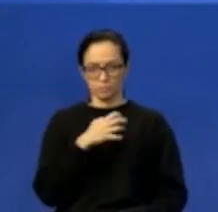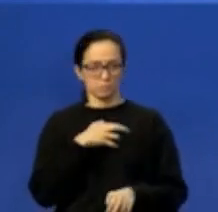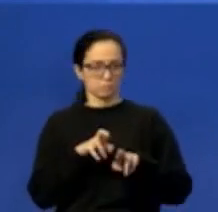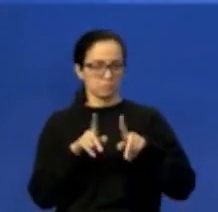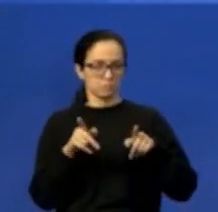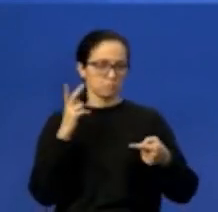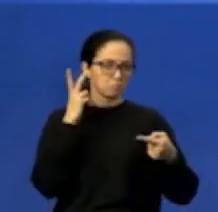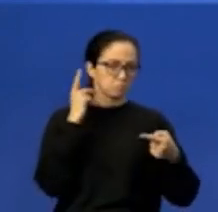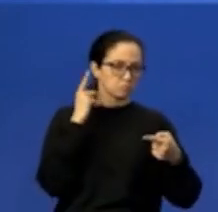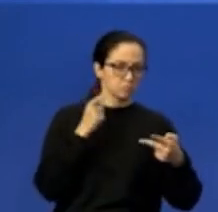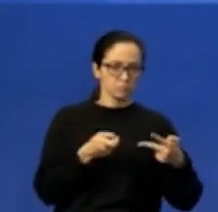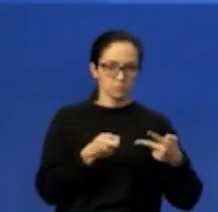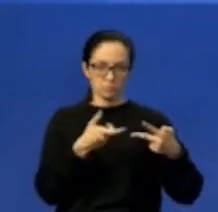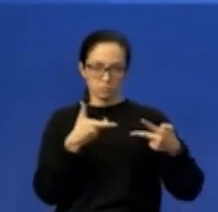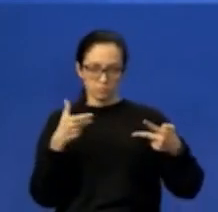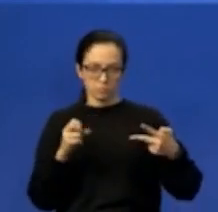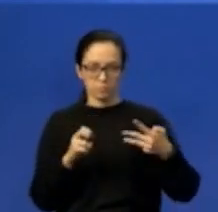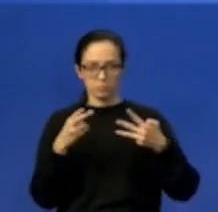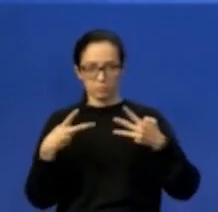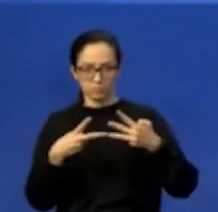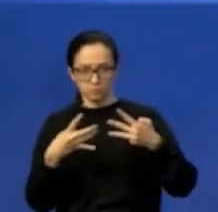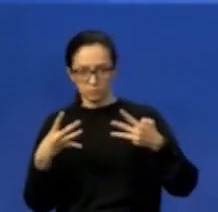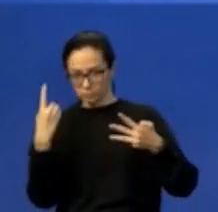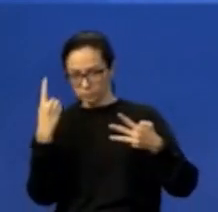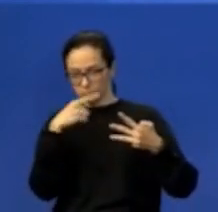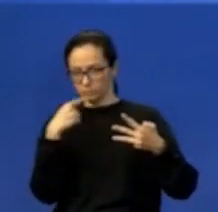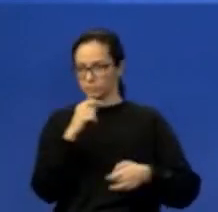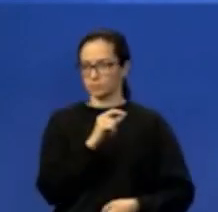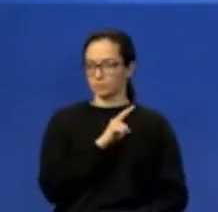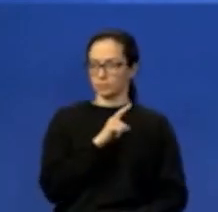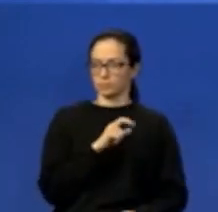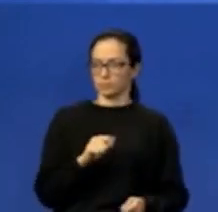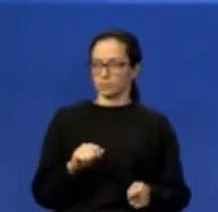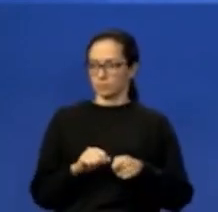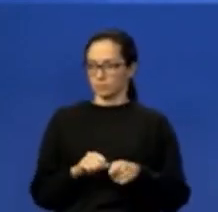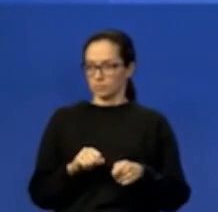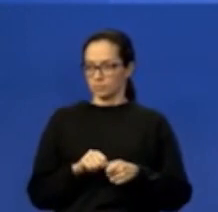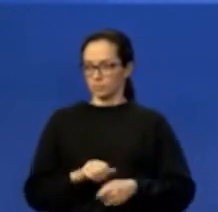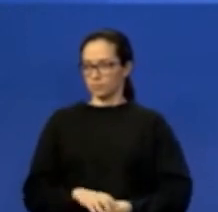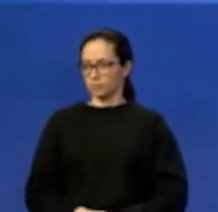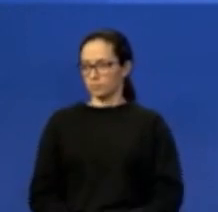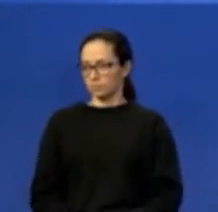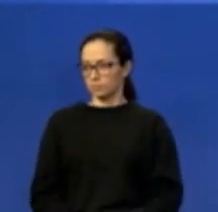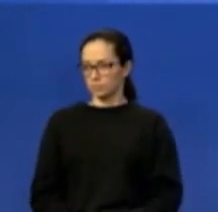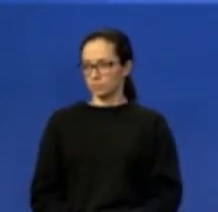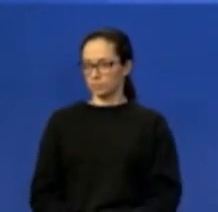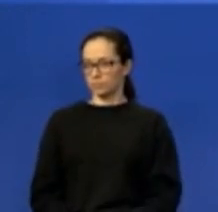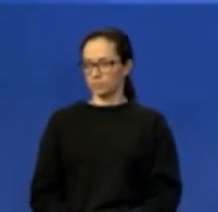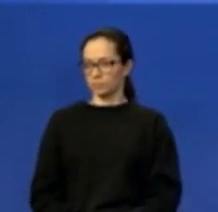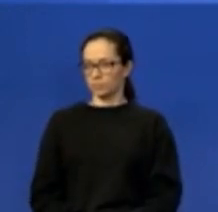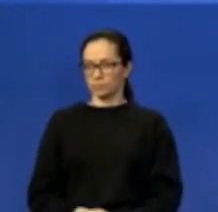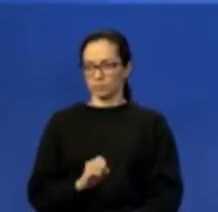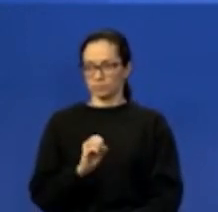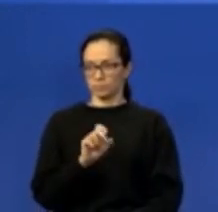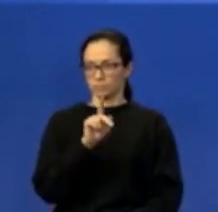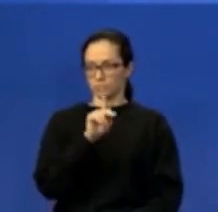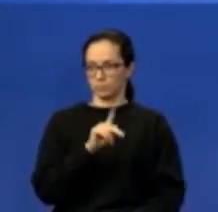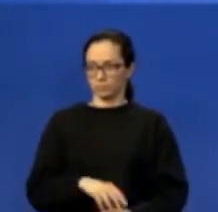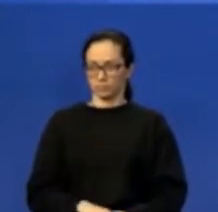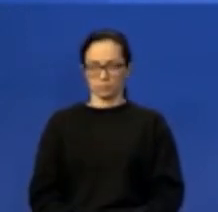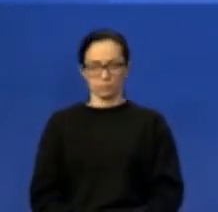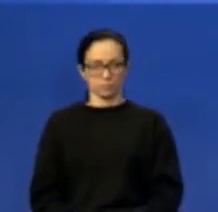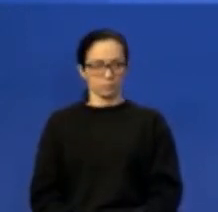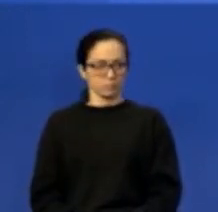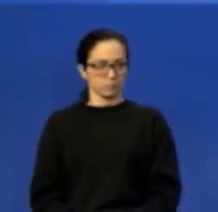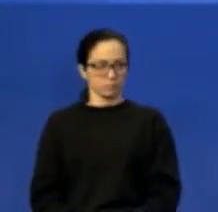ser adquirida essa urina na fase, né, de coleta, que seria a fase analítica, né, do exame